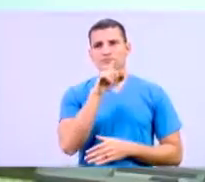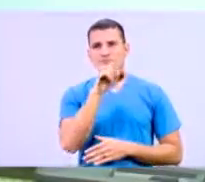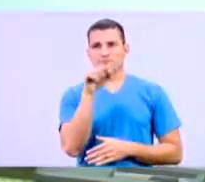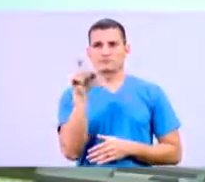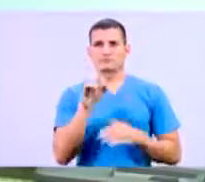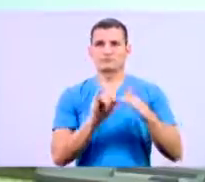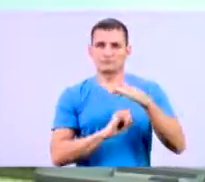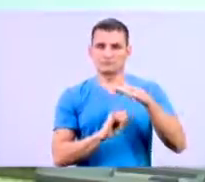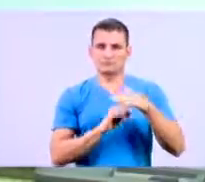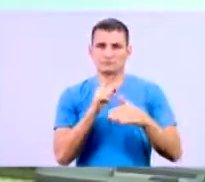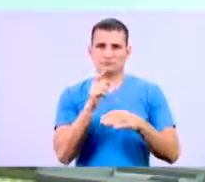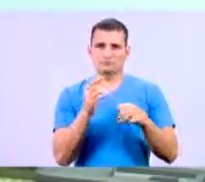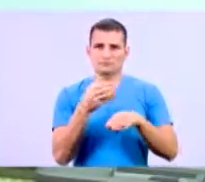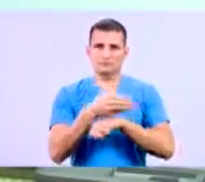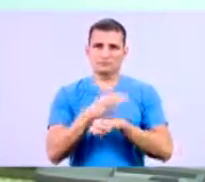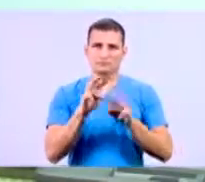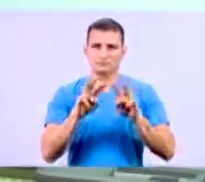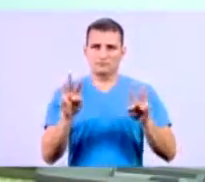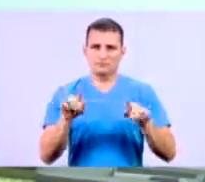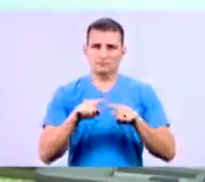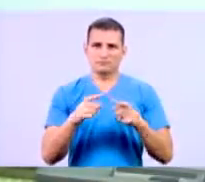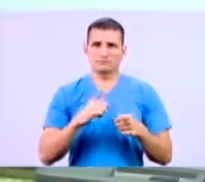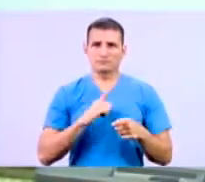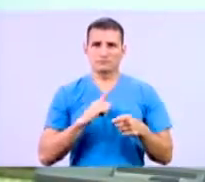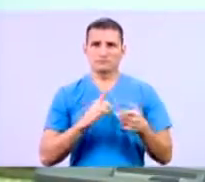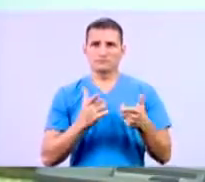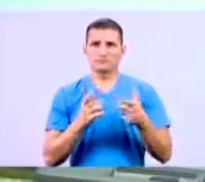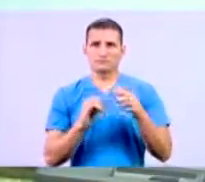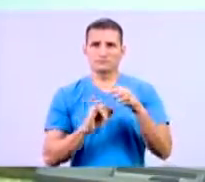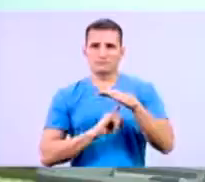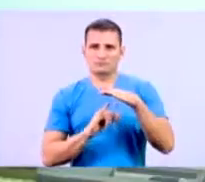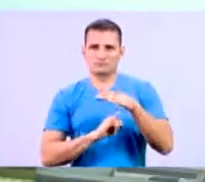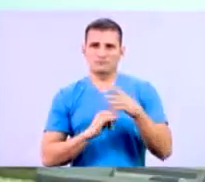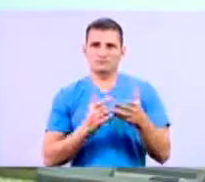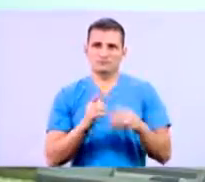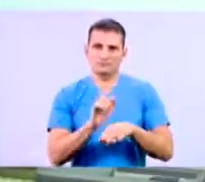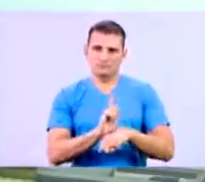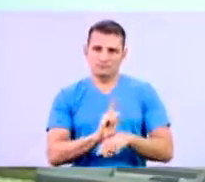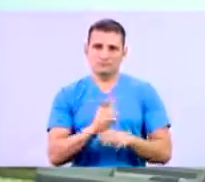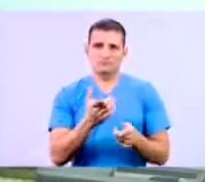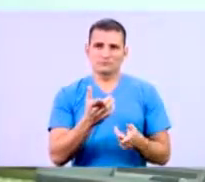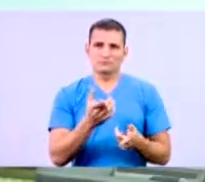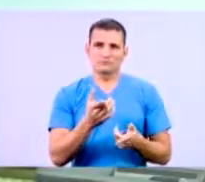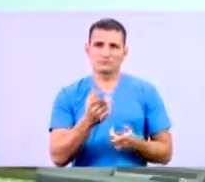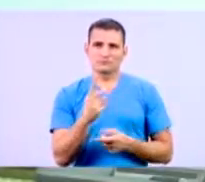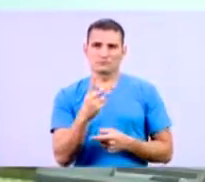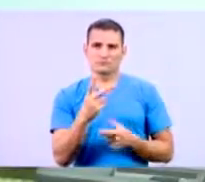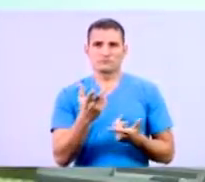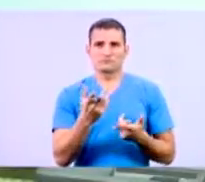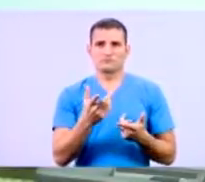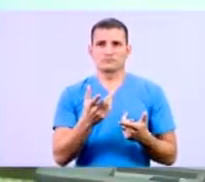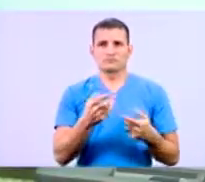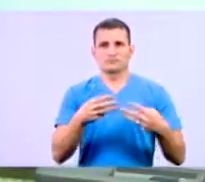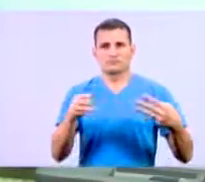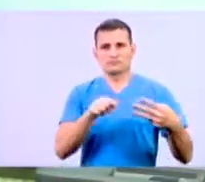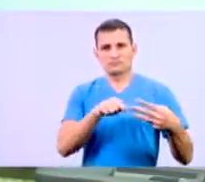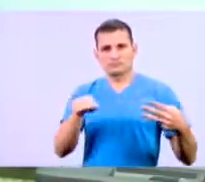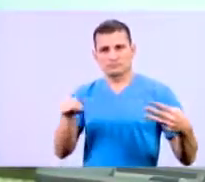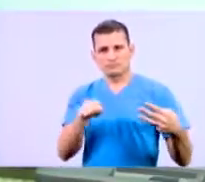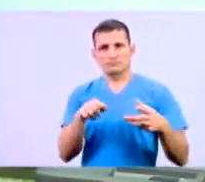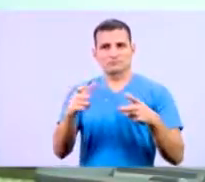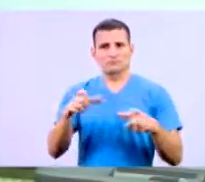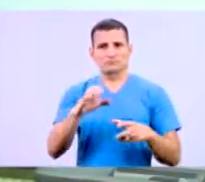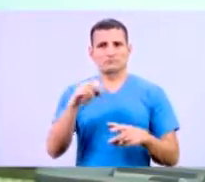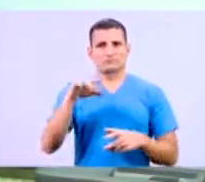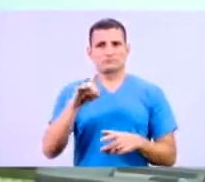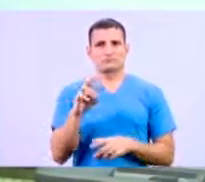foi acessar um site, mas teve entidades aí que cuidaram, que gerenciaram esse tráfego, esse endereçamento